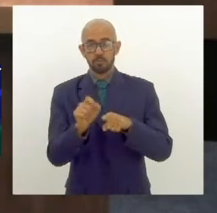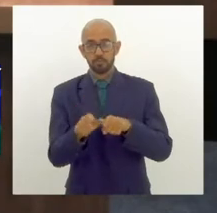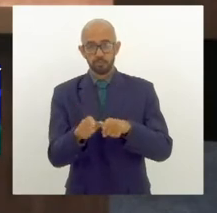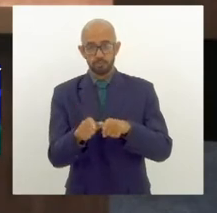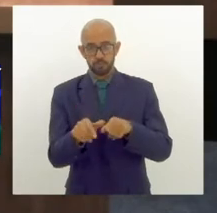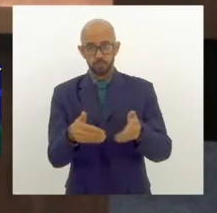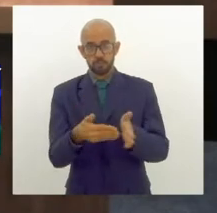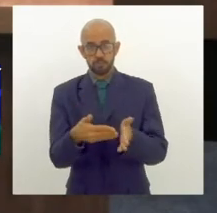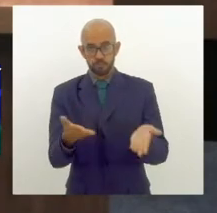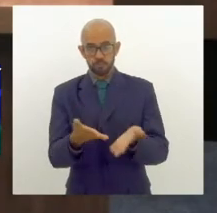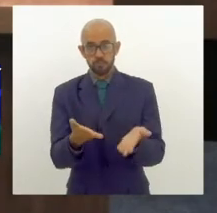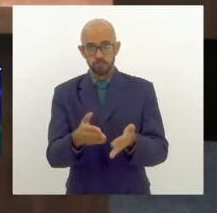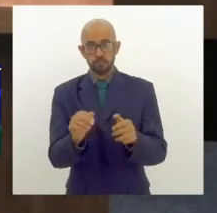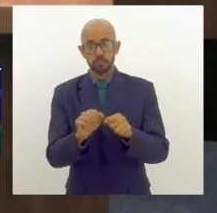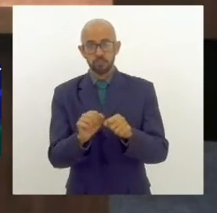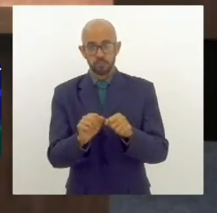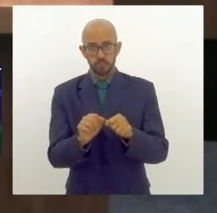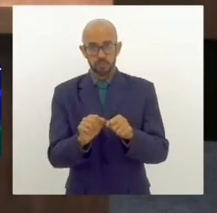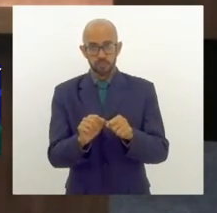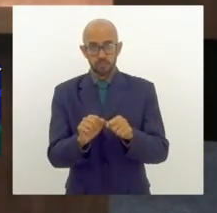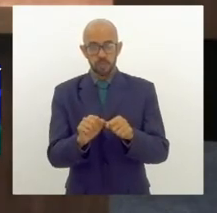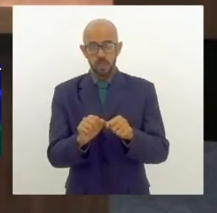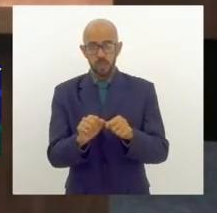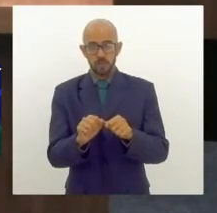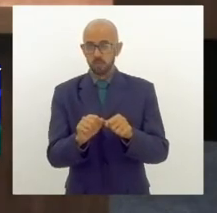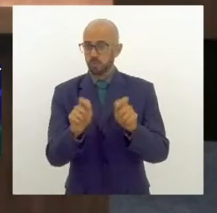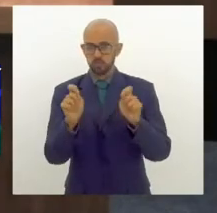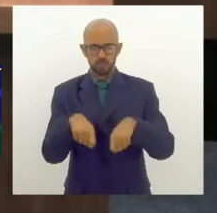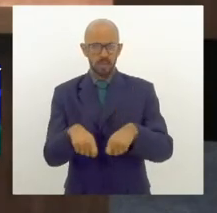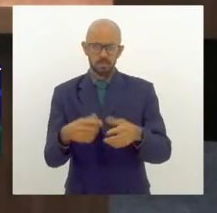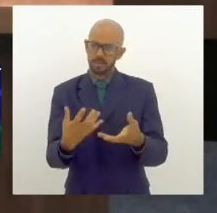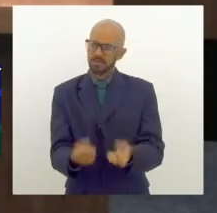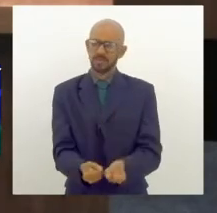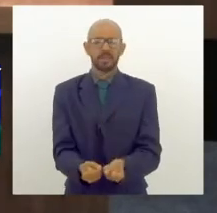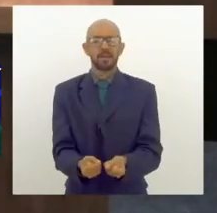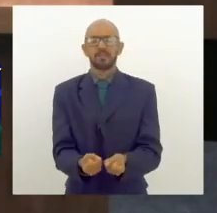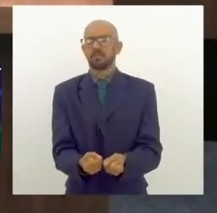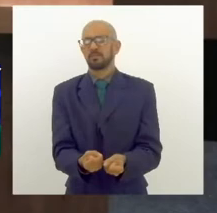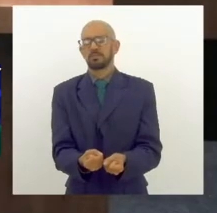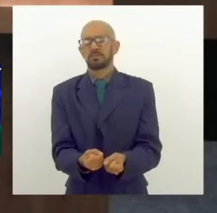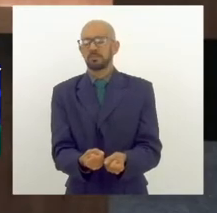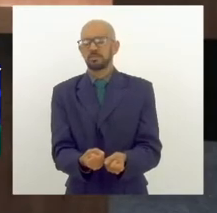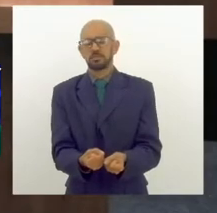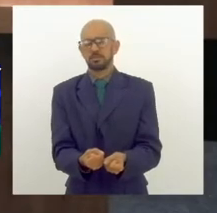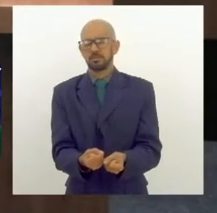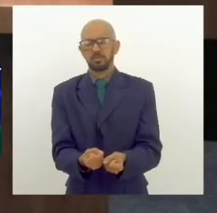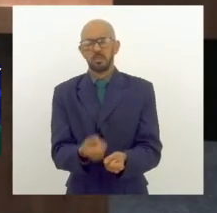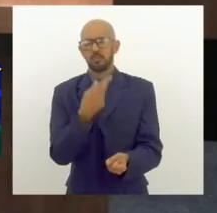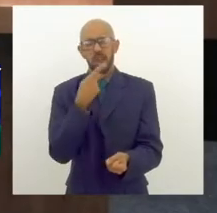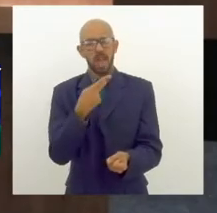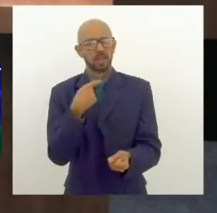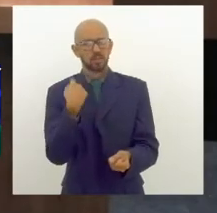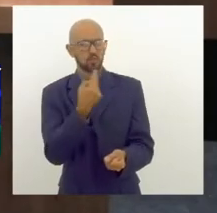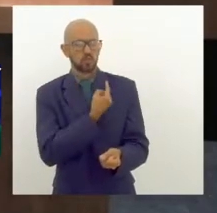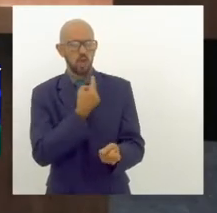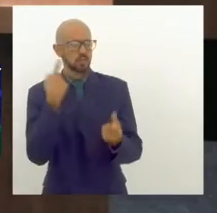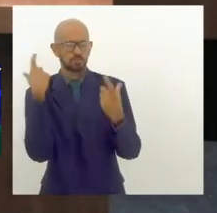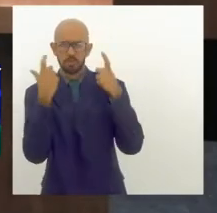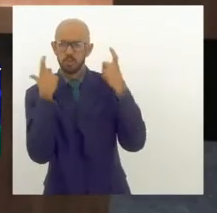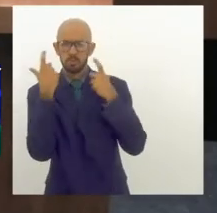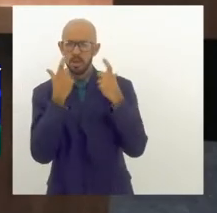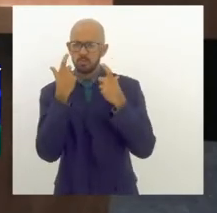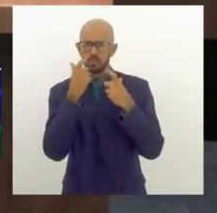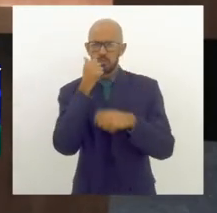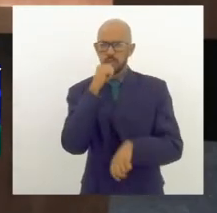até hoje. É inadmissível dizer que nos preocupamos com as